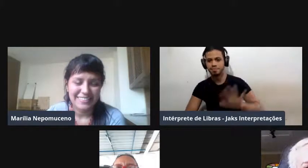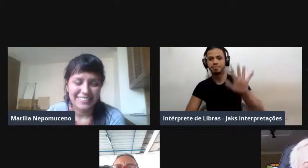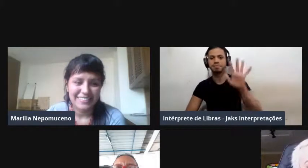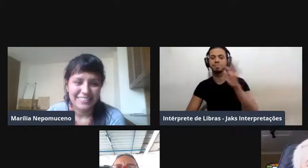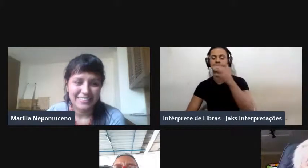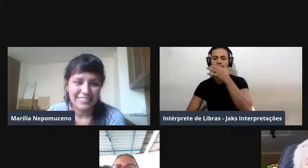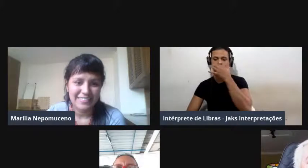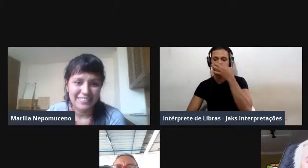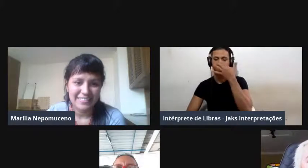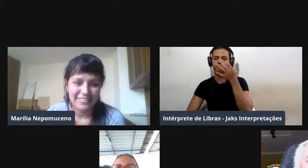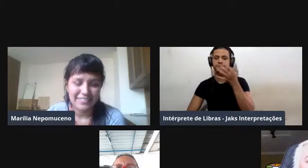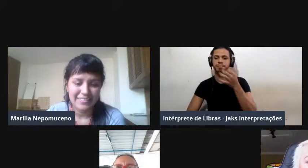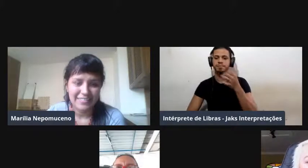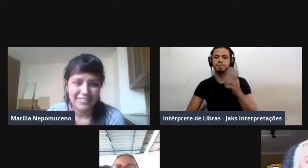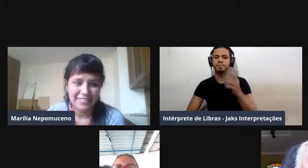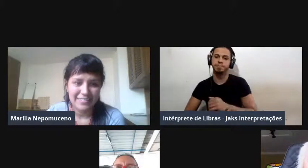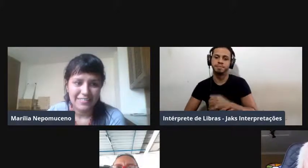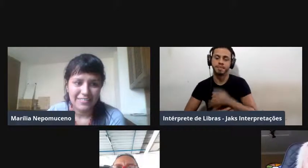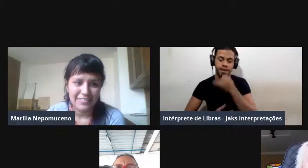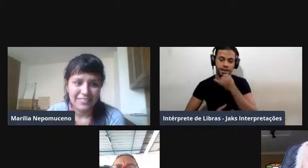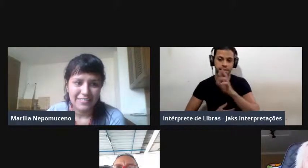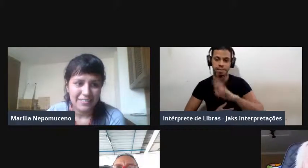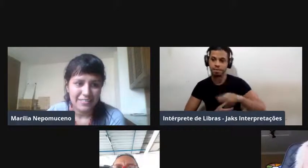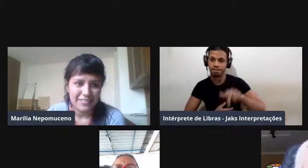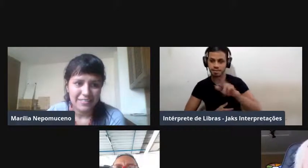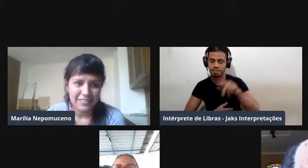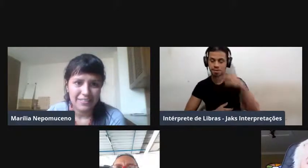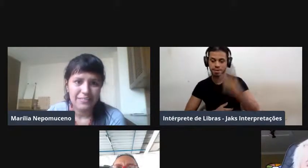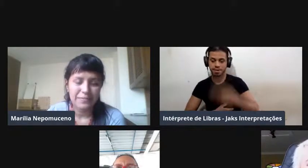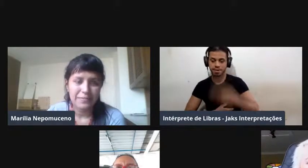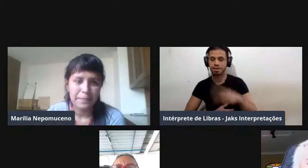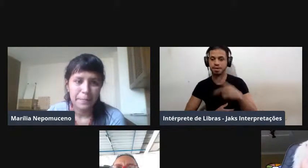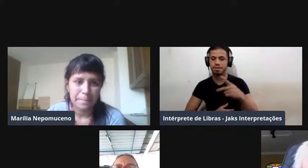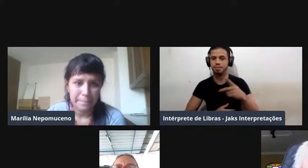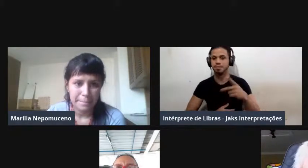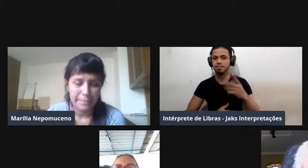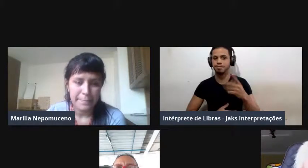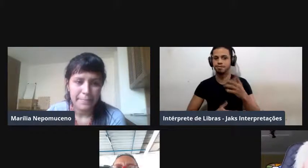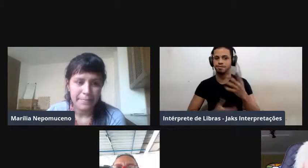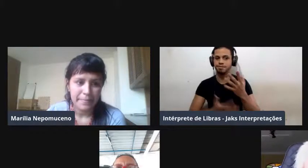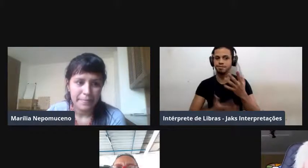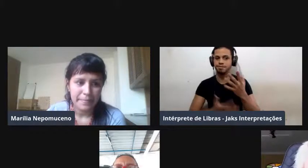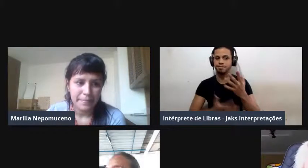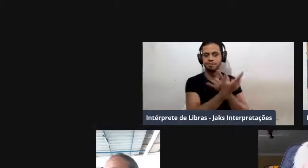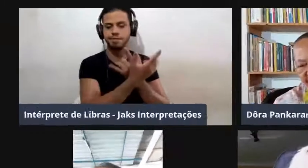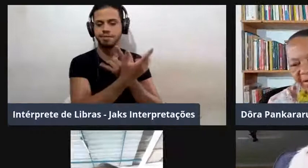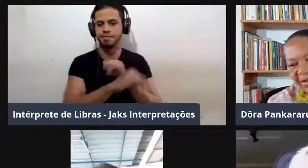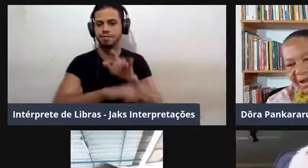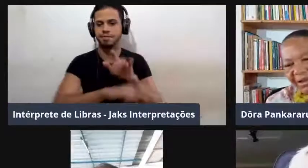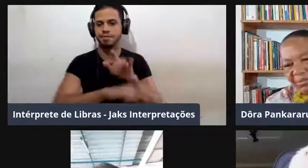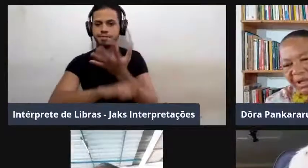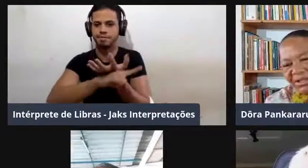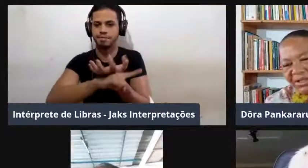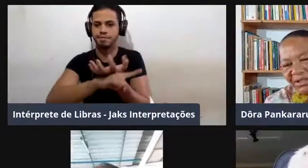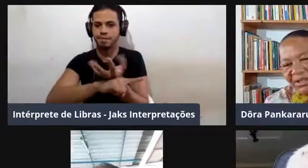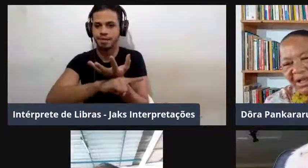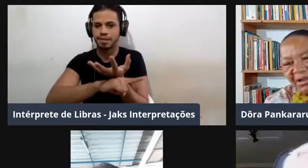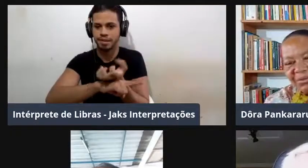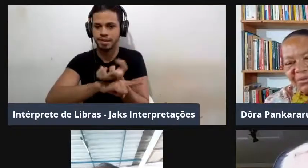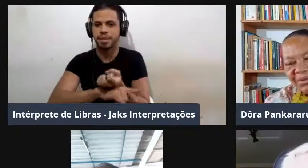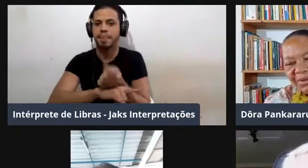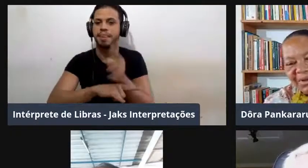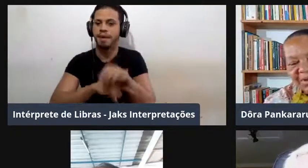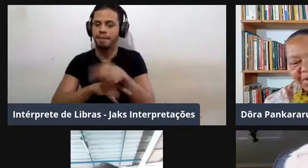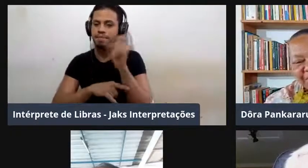Não é plano aqui, né? Cheio de serra. E é uma dificuldade danada para a gente